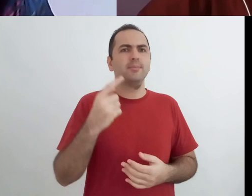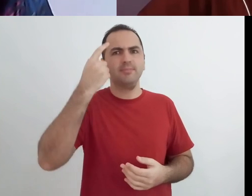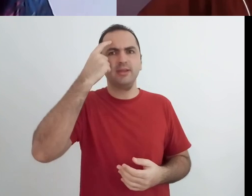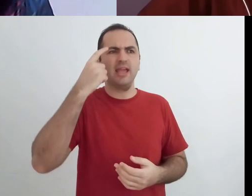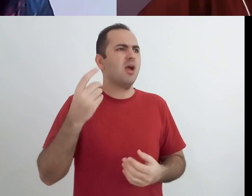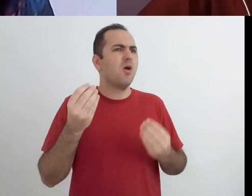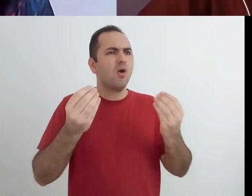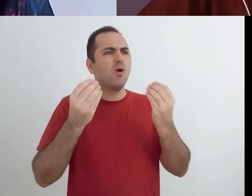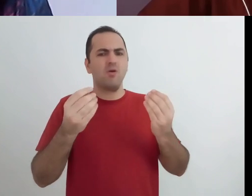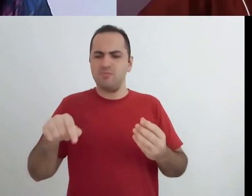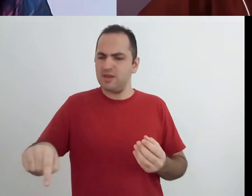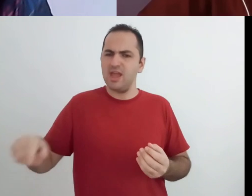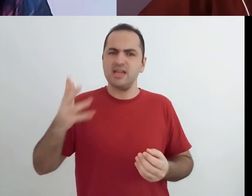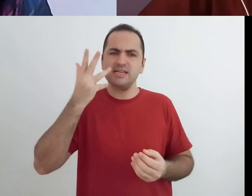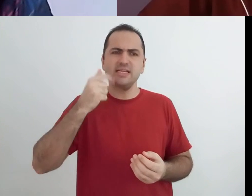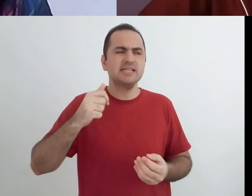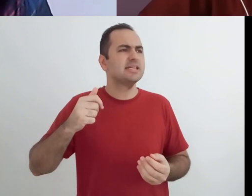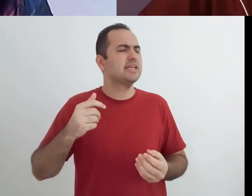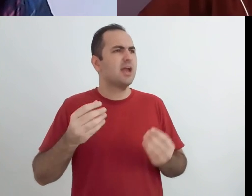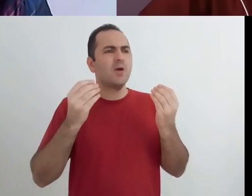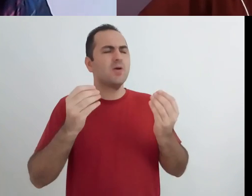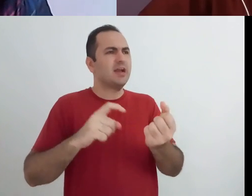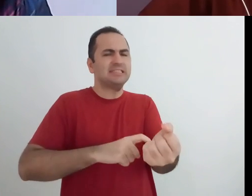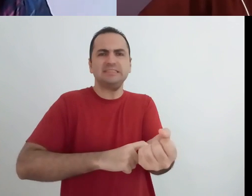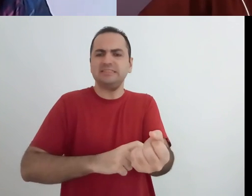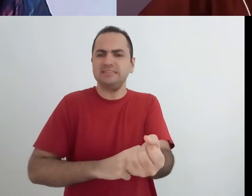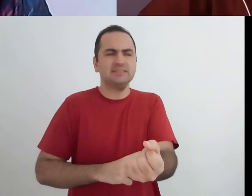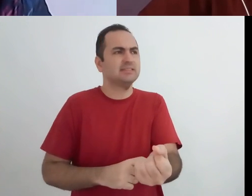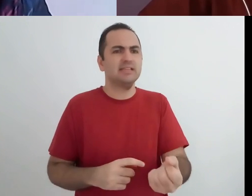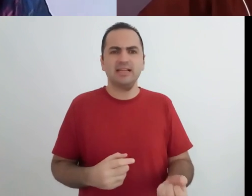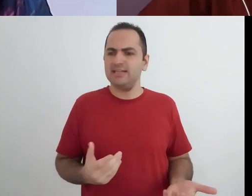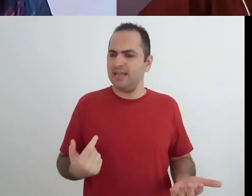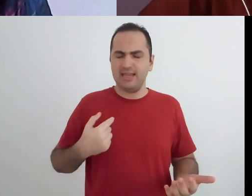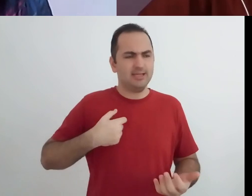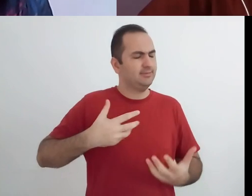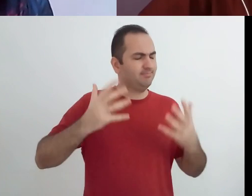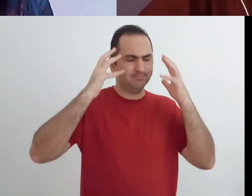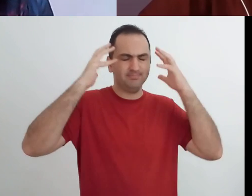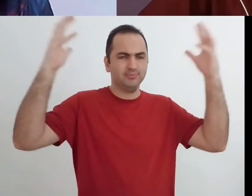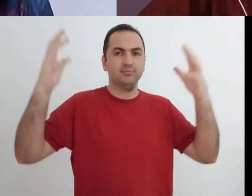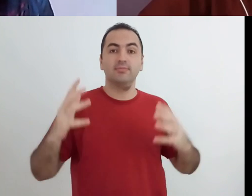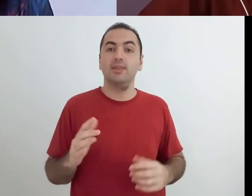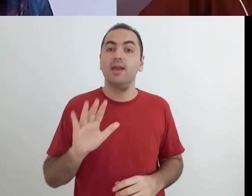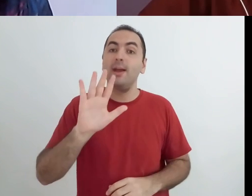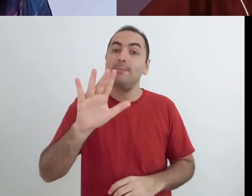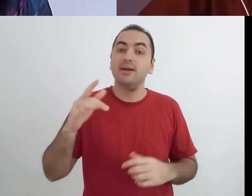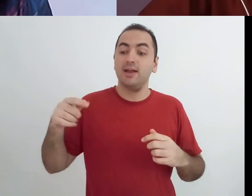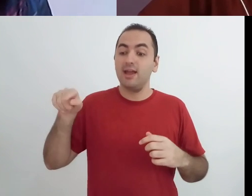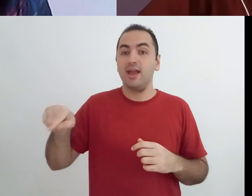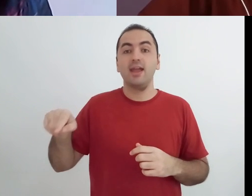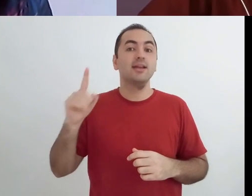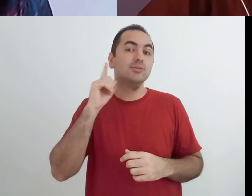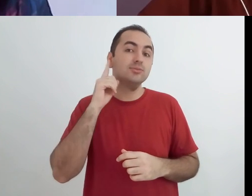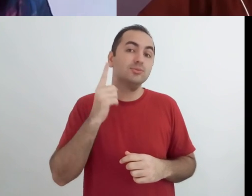diz, ninguém aguenta essa criança. E, na verdade, a criança só precisava ser compreendida. E aí ninguém